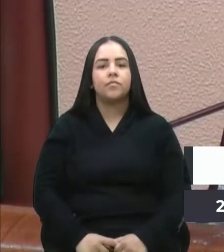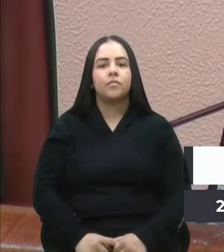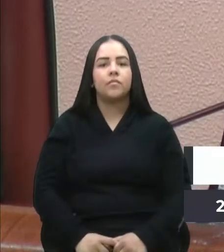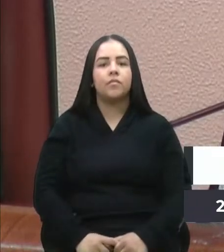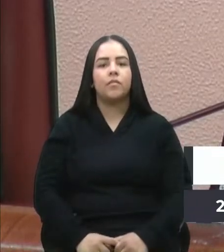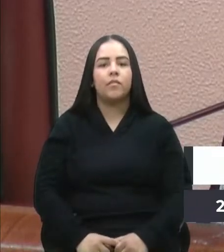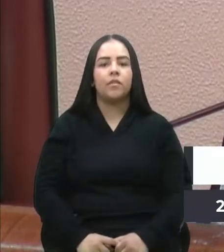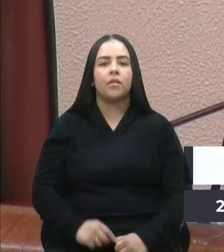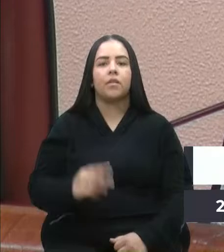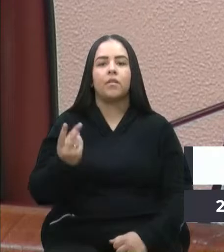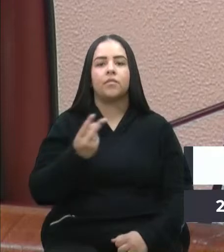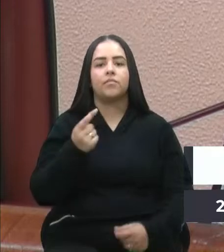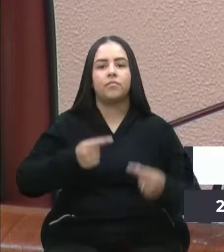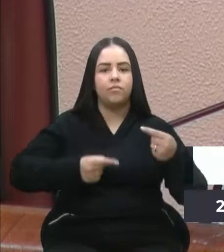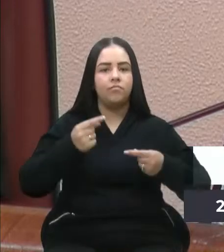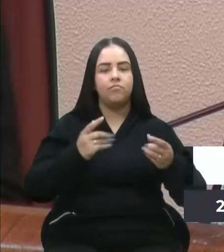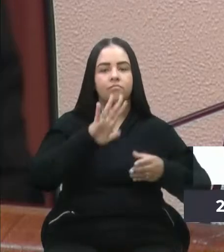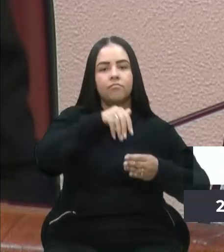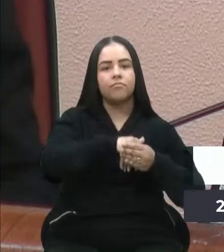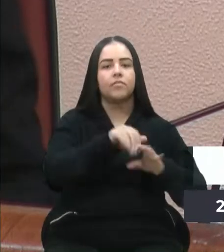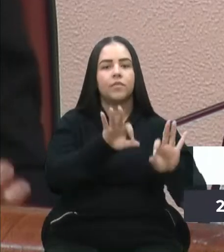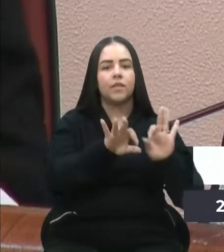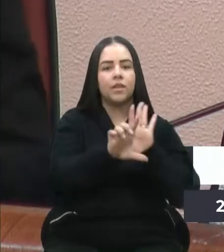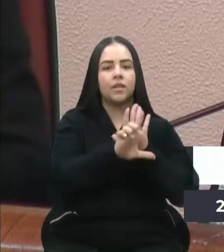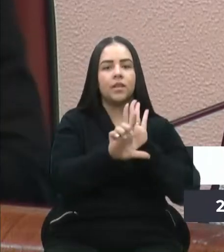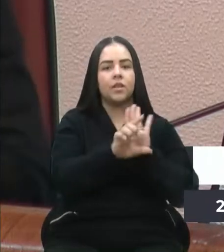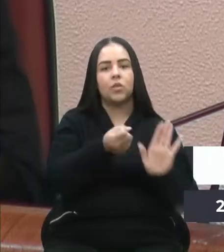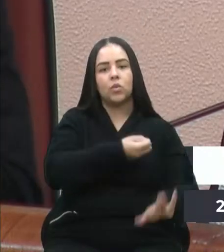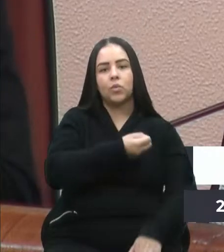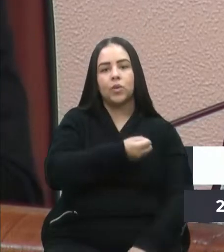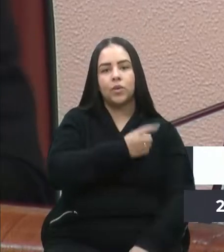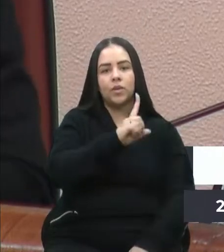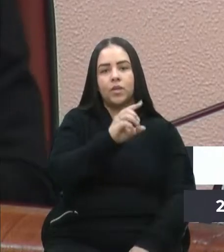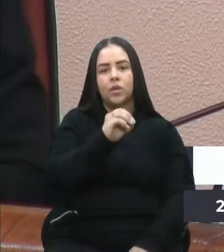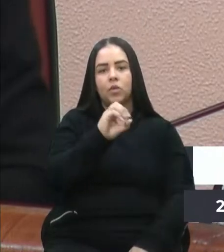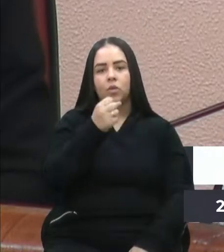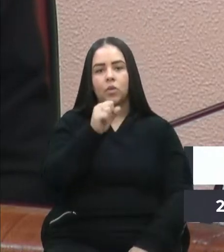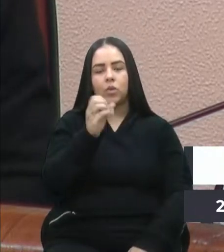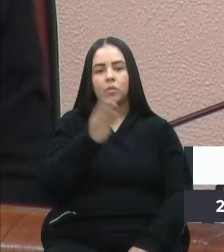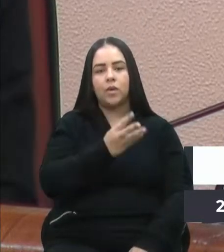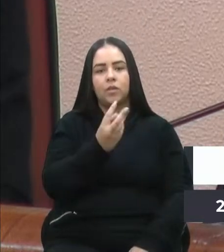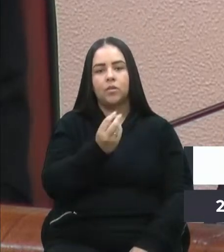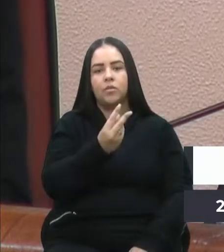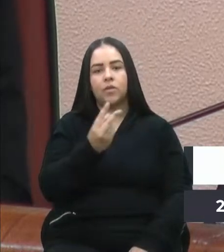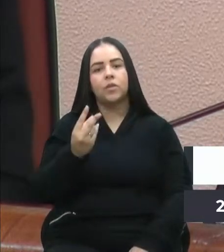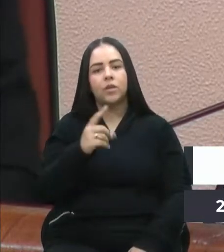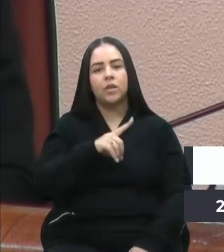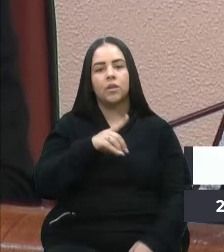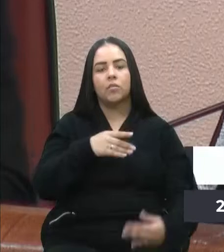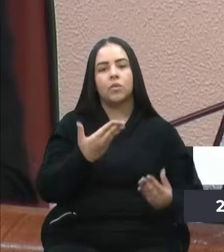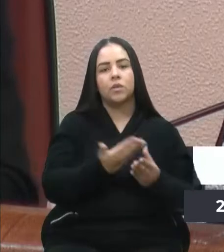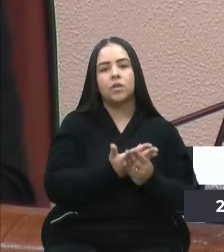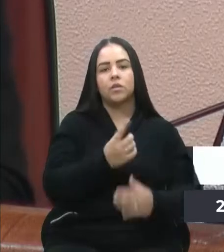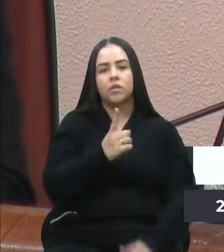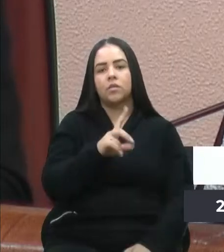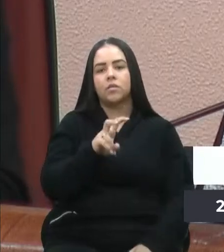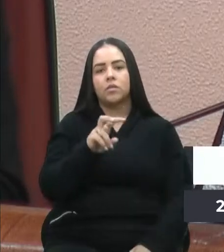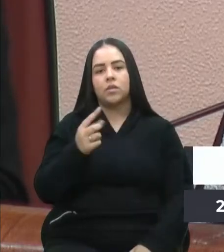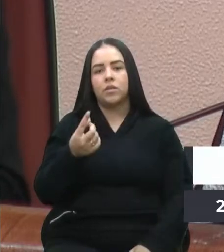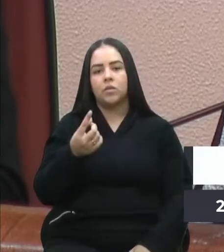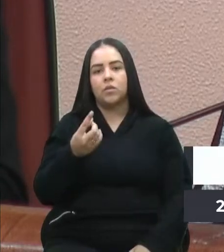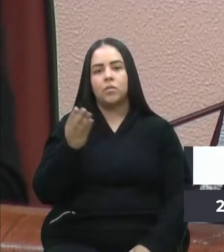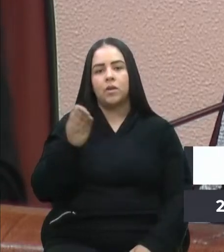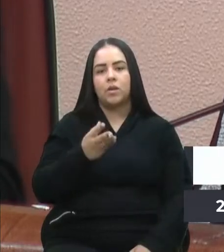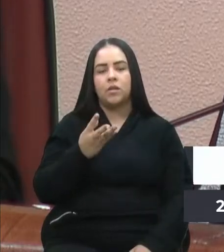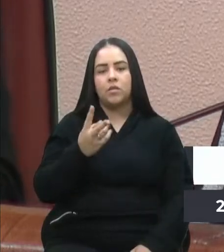Em segunda discussão e votação, o projeto de lei número 108 de 2022, contido no processo número